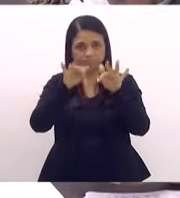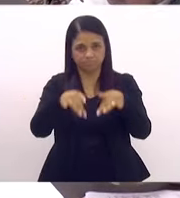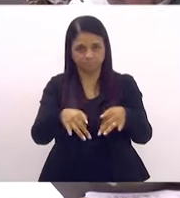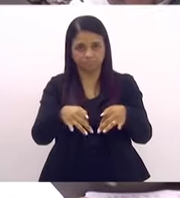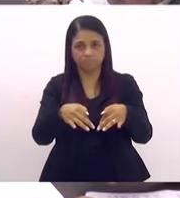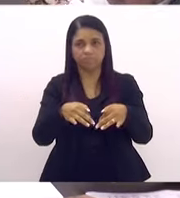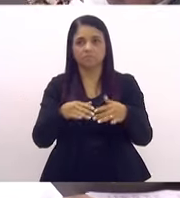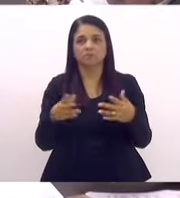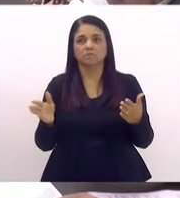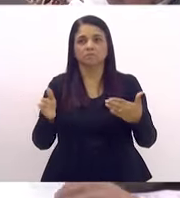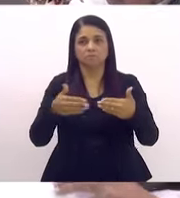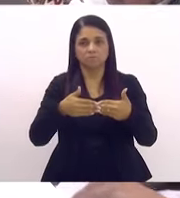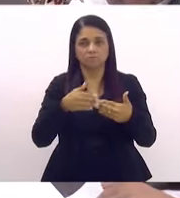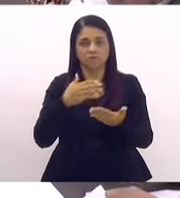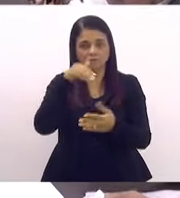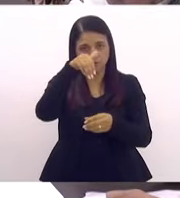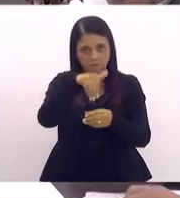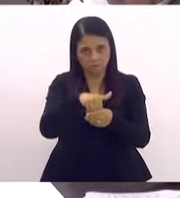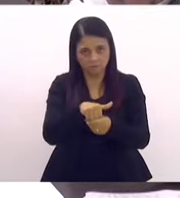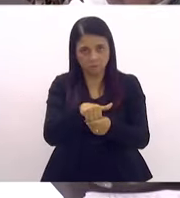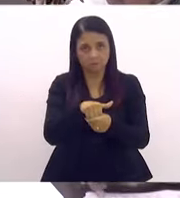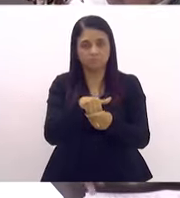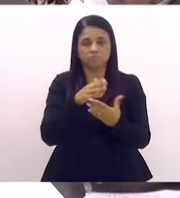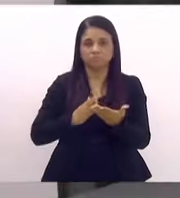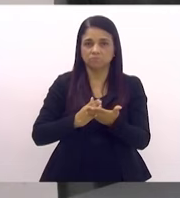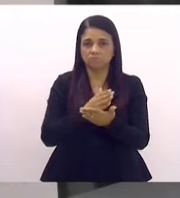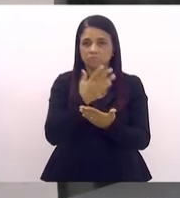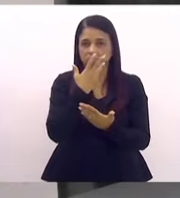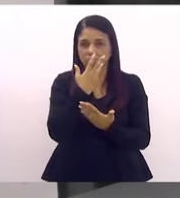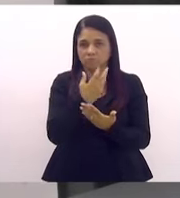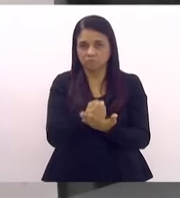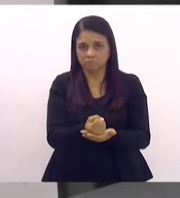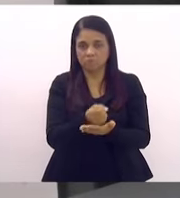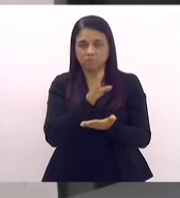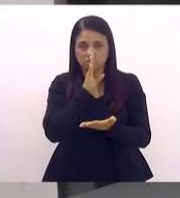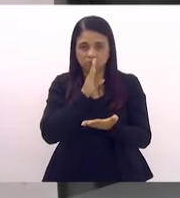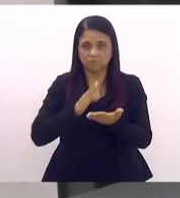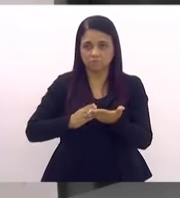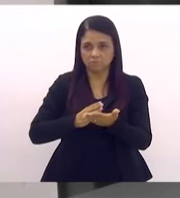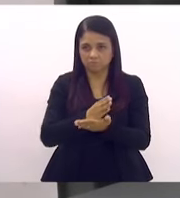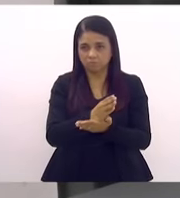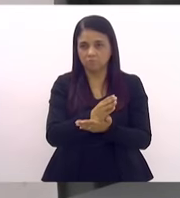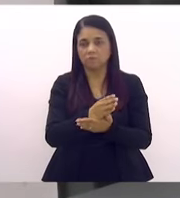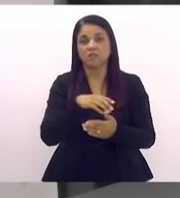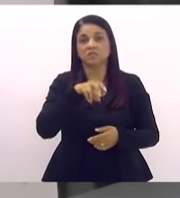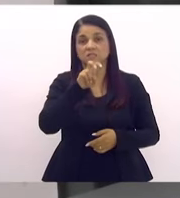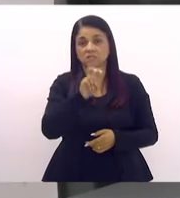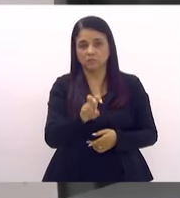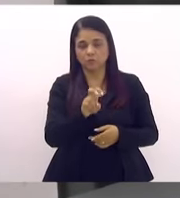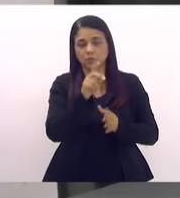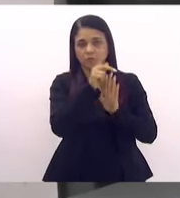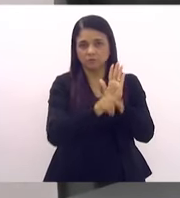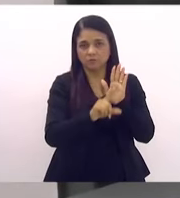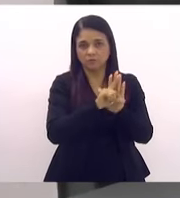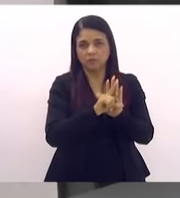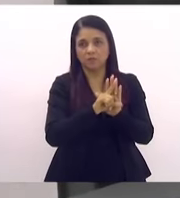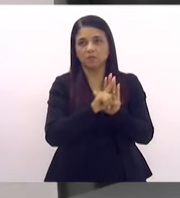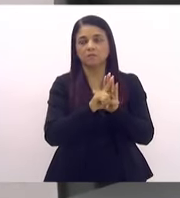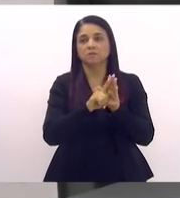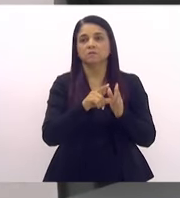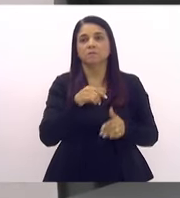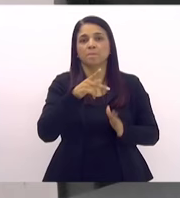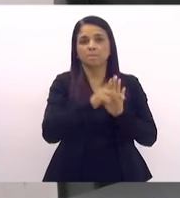discutir, encerrada a discussão, em votação, os senhores que aprovam permaneçam como estão. Aprovado, agora sim, item 5. Emendas de plenário ao